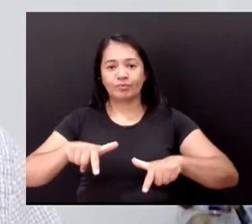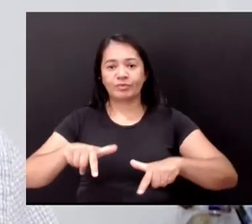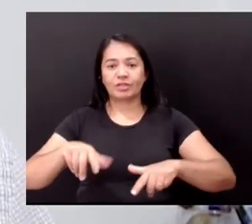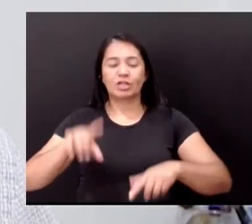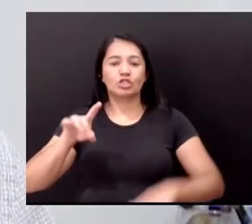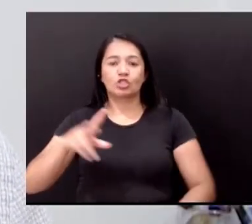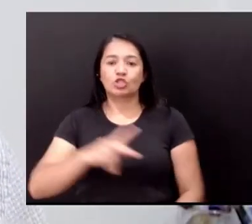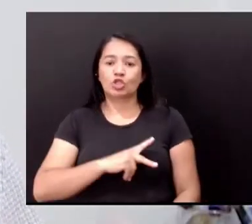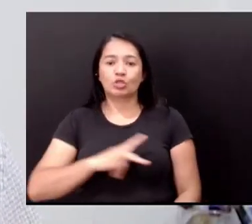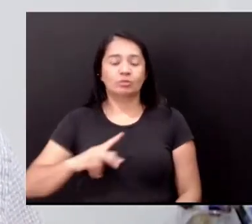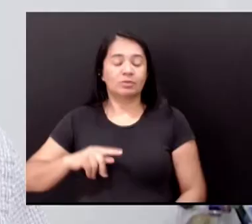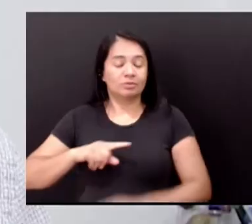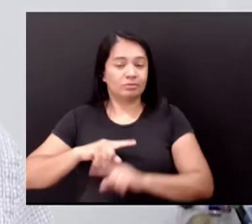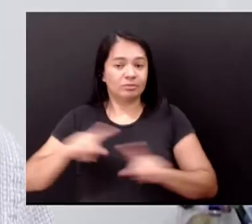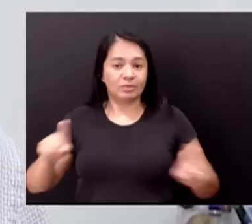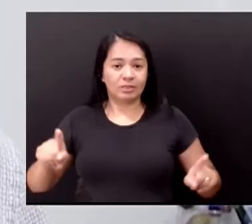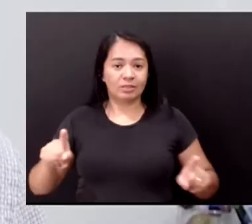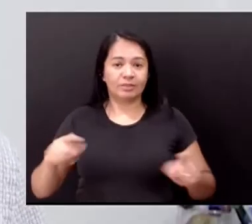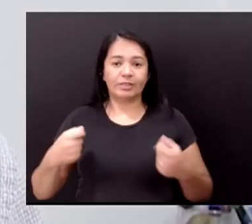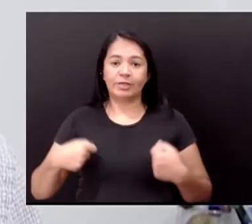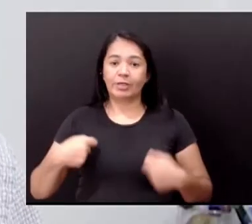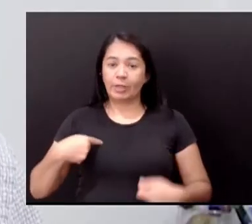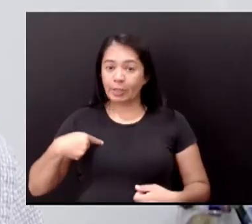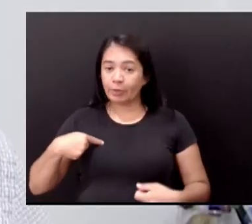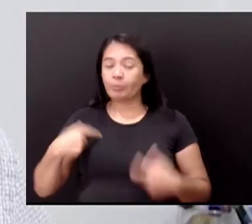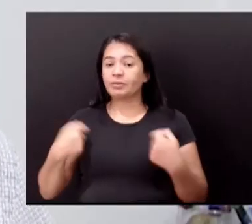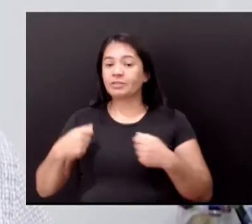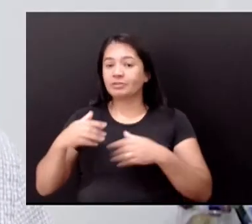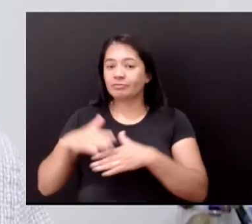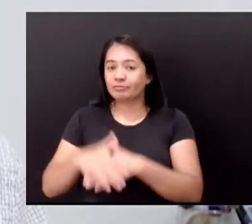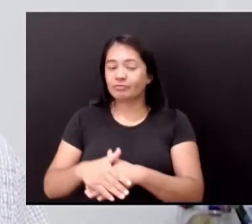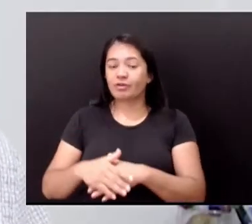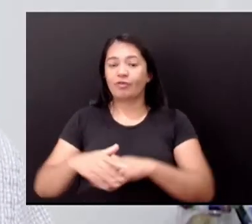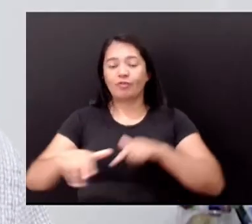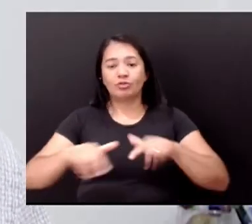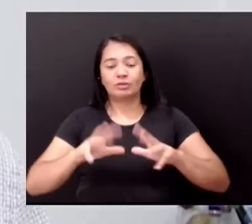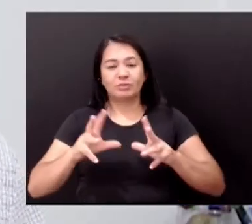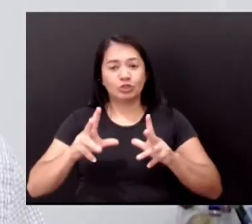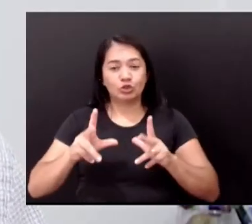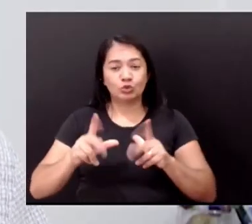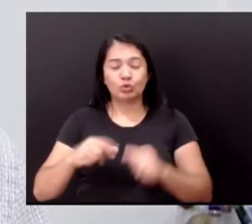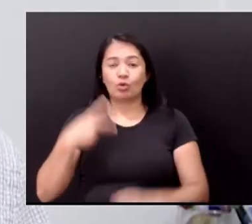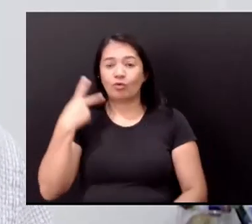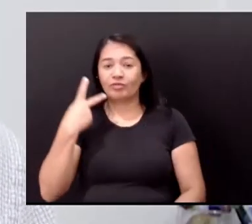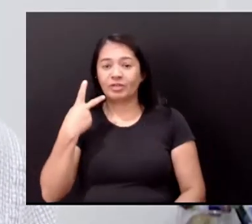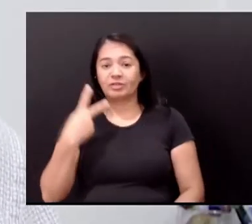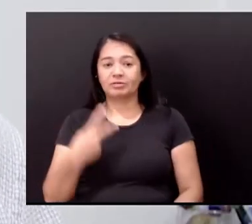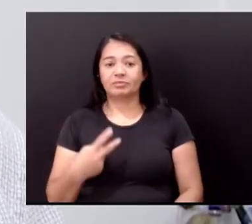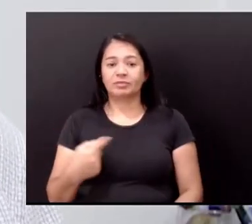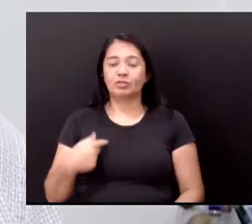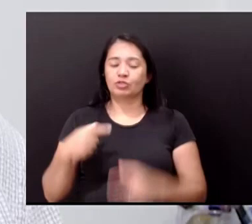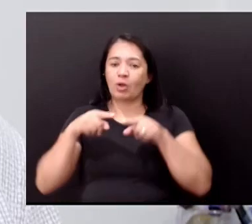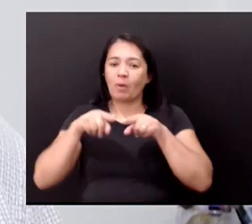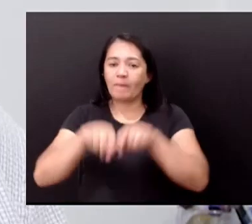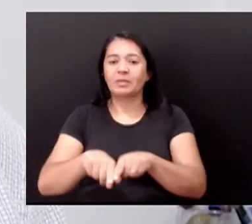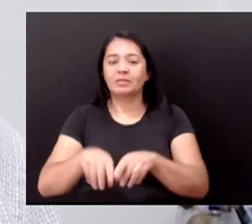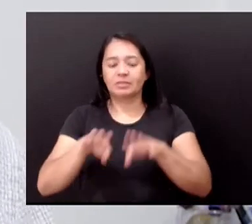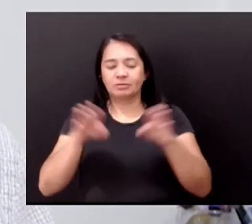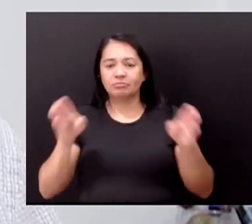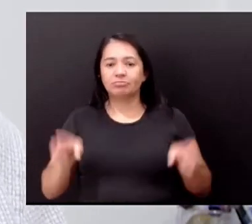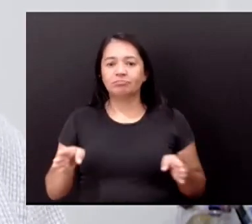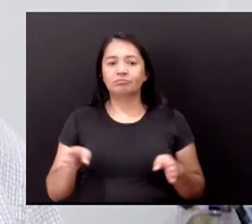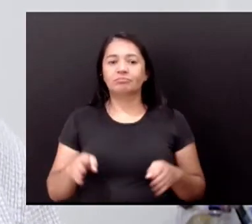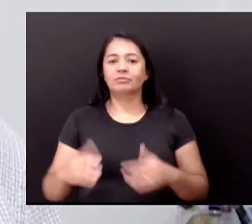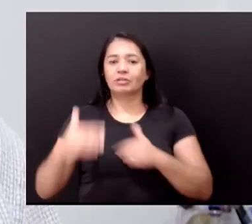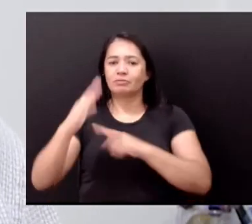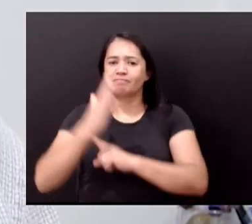eu tenho que ter humildade, foi um trabalho da mesa da Câmara. Eu tinha parceiros na mesa da Câmara que me ajudaram muito,